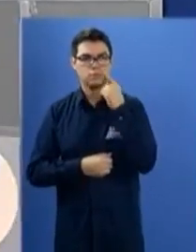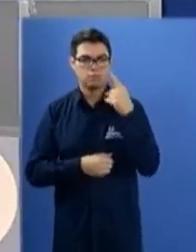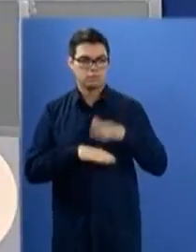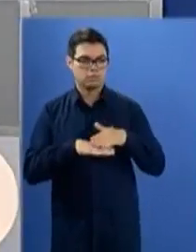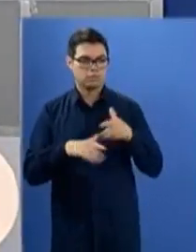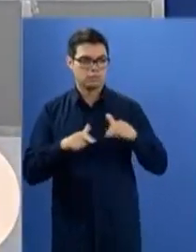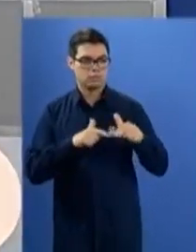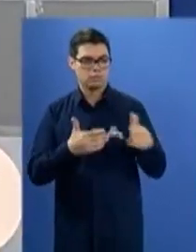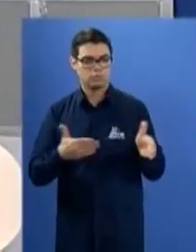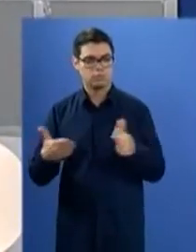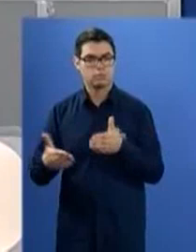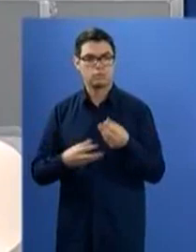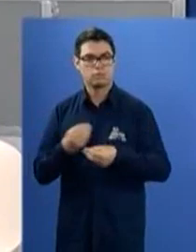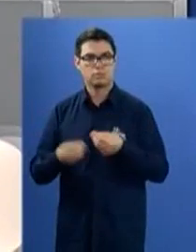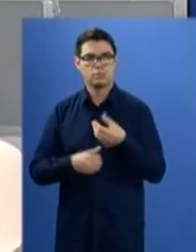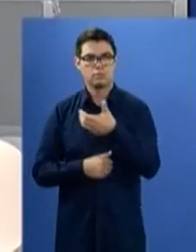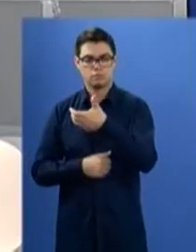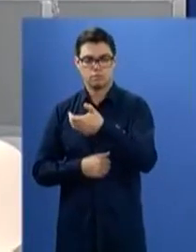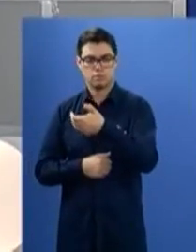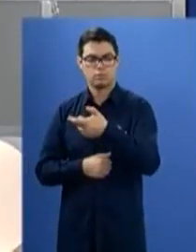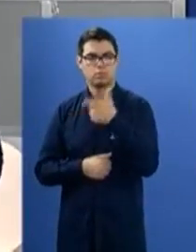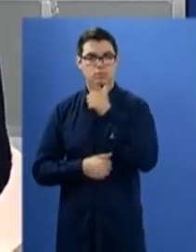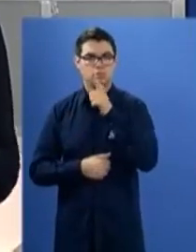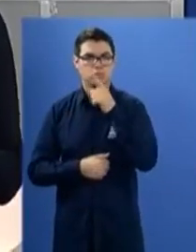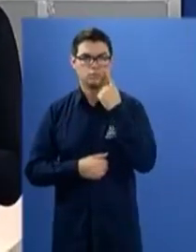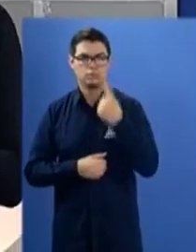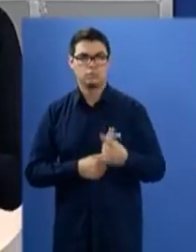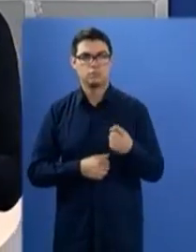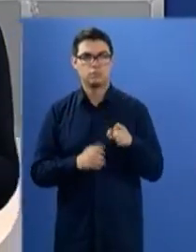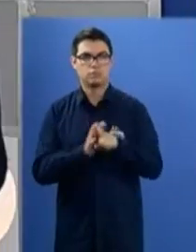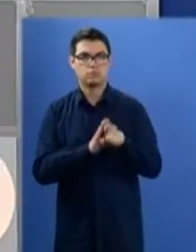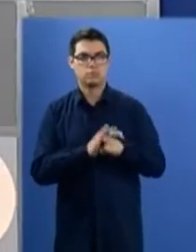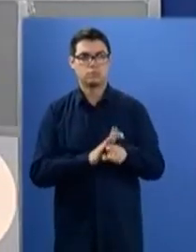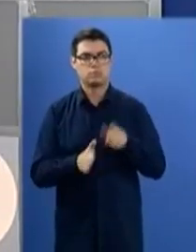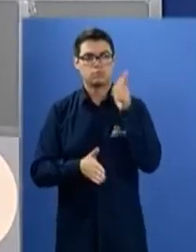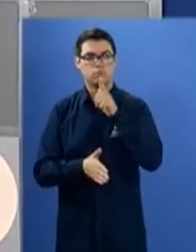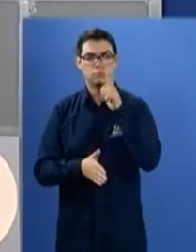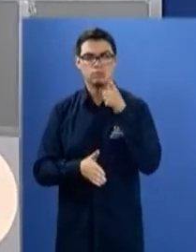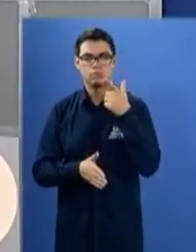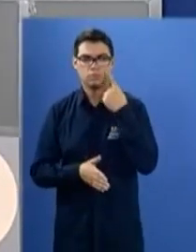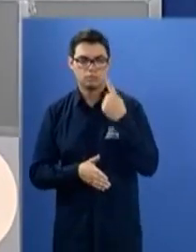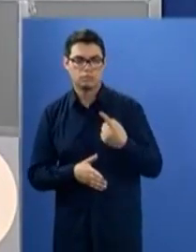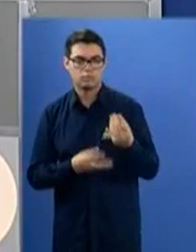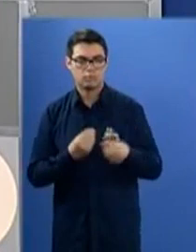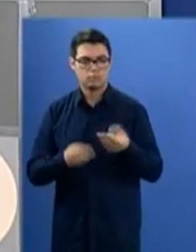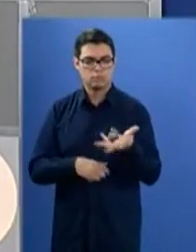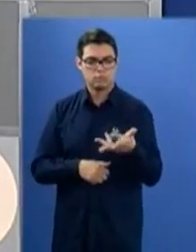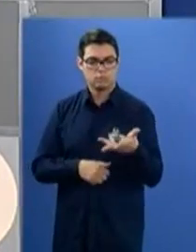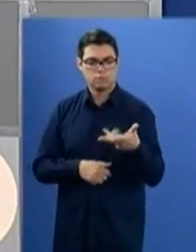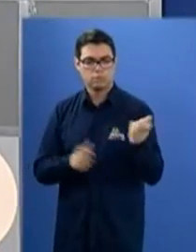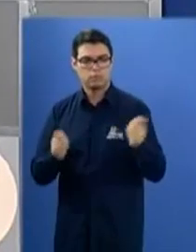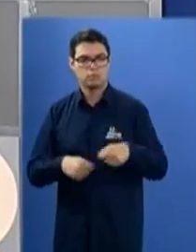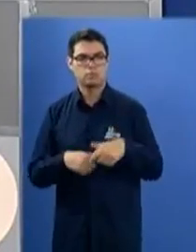operador é determinada pelo cronometrista e ele determina isso de